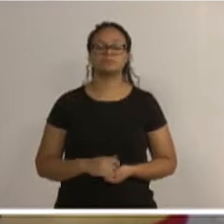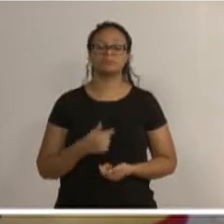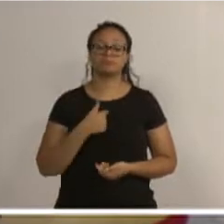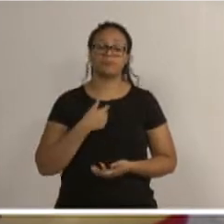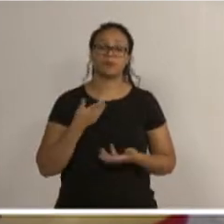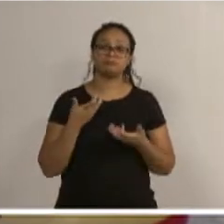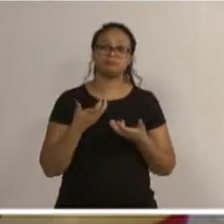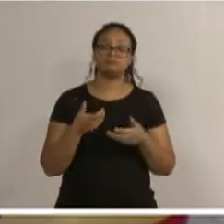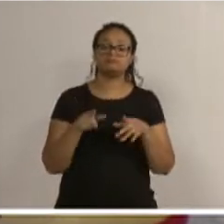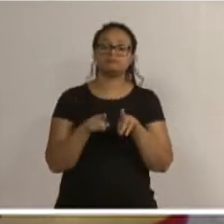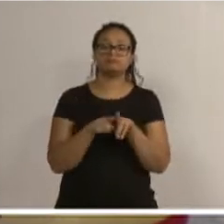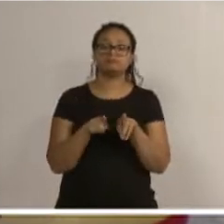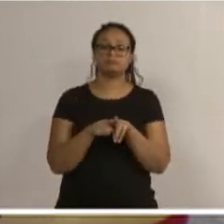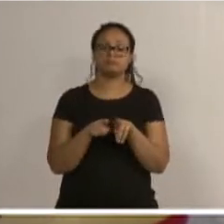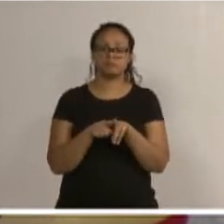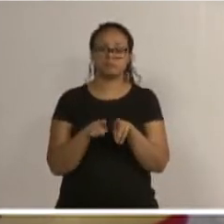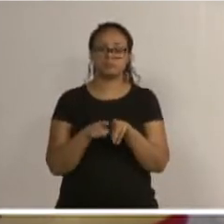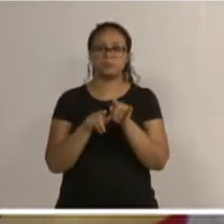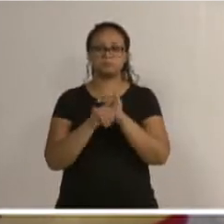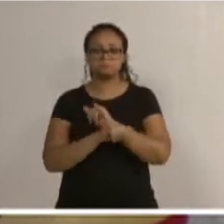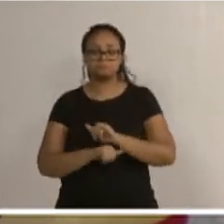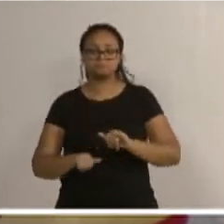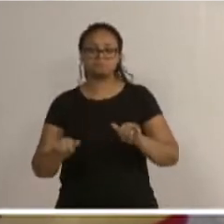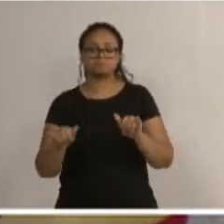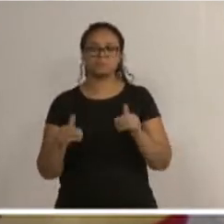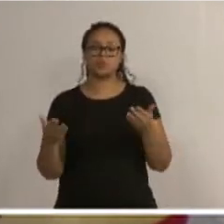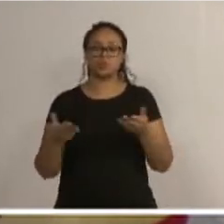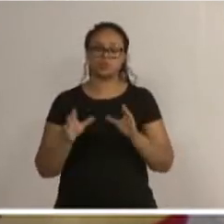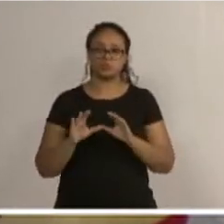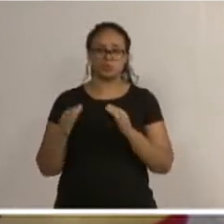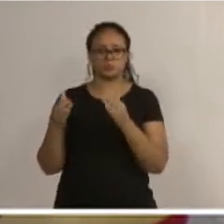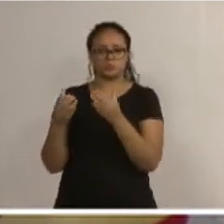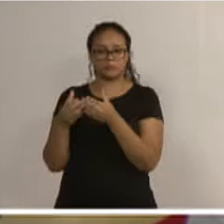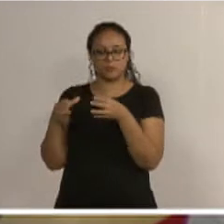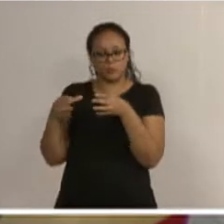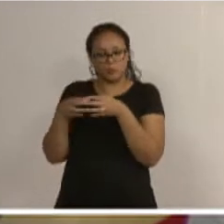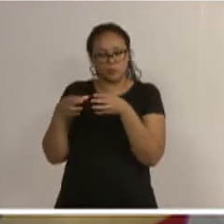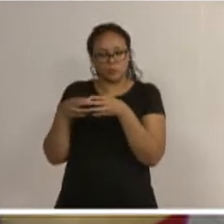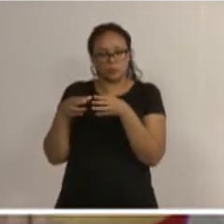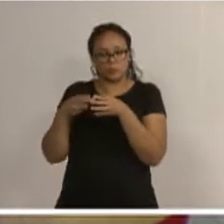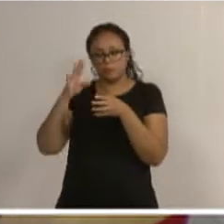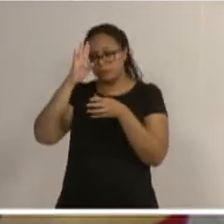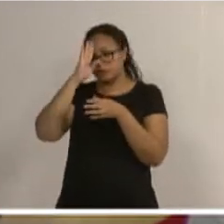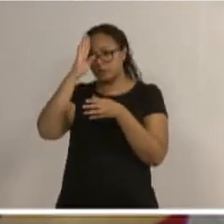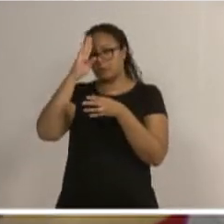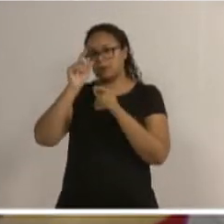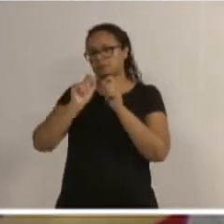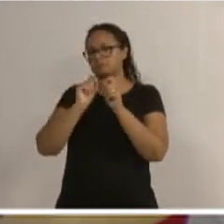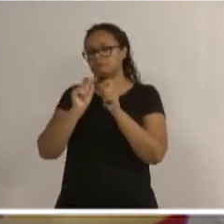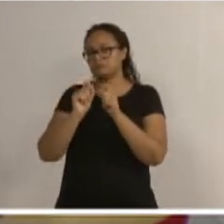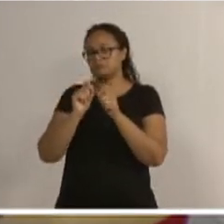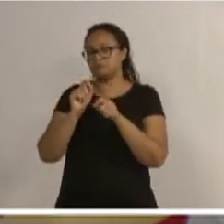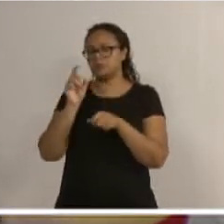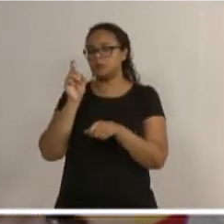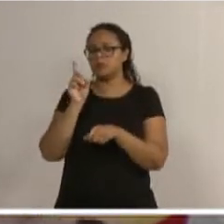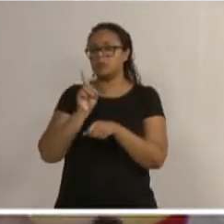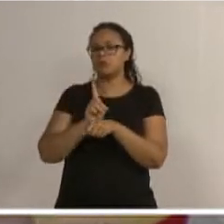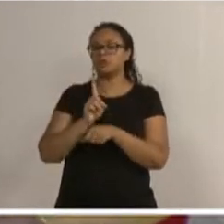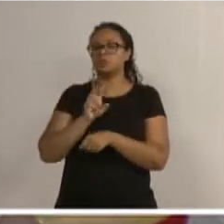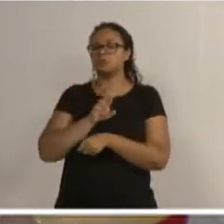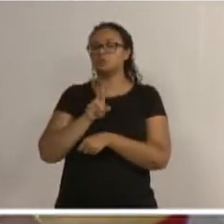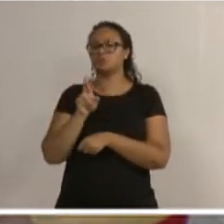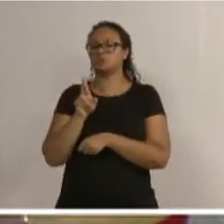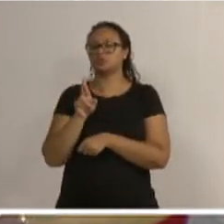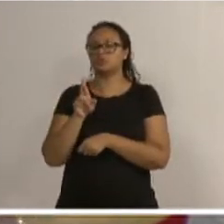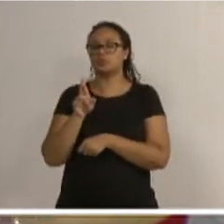Gostaria de dizer que está presente, então, da comissão mista, que é o nosso trabalho principal, o presidente, que é o Dr. Daniel. O Dr.